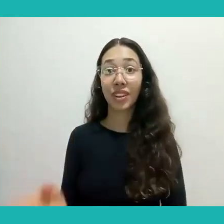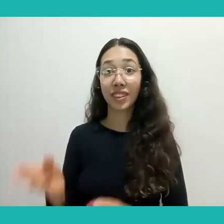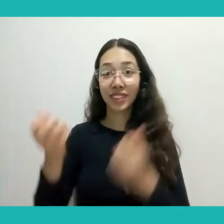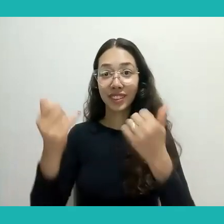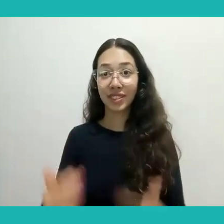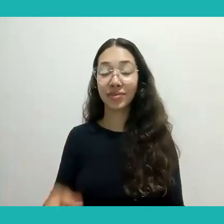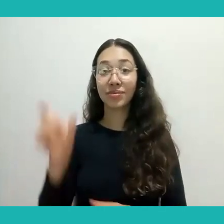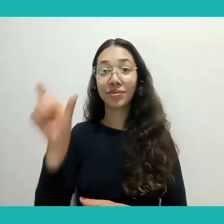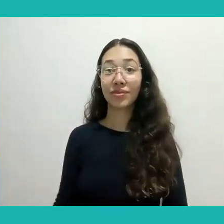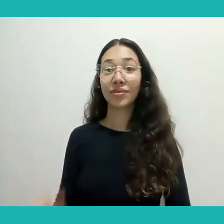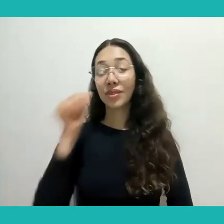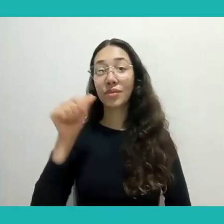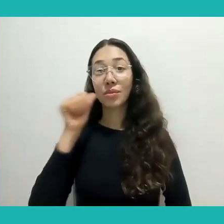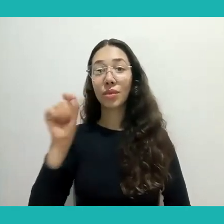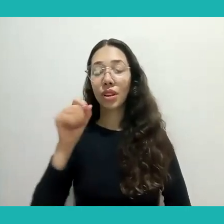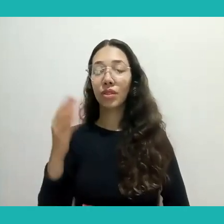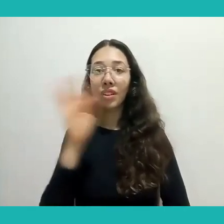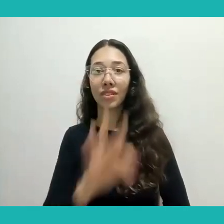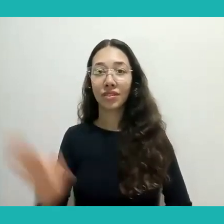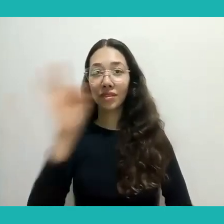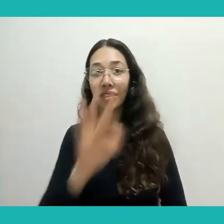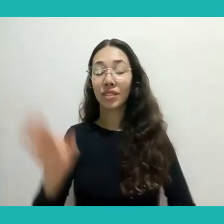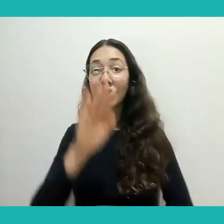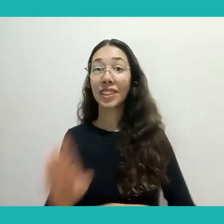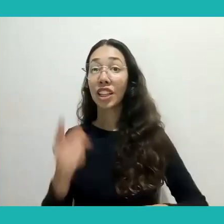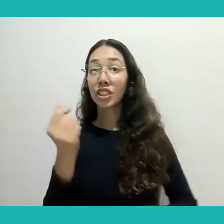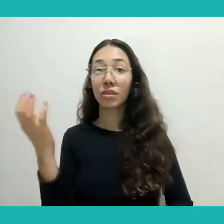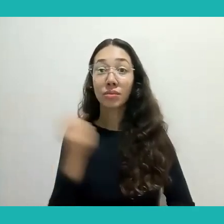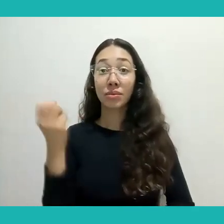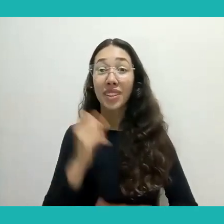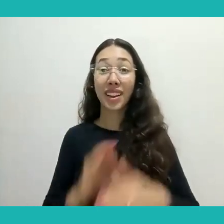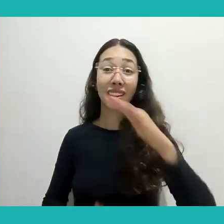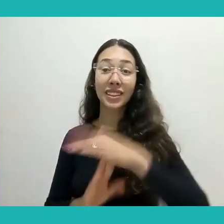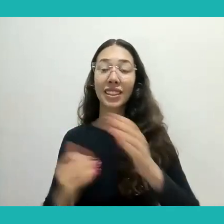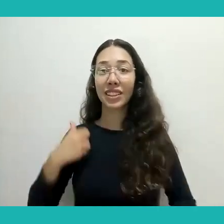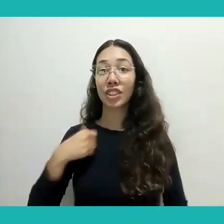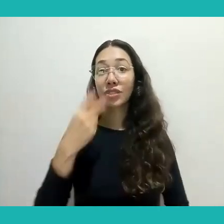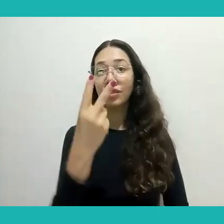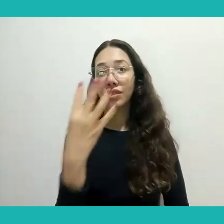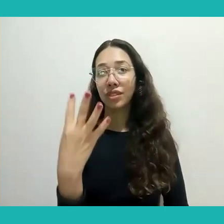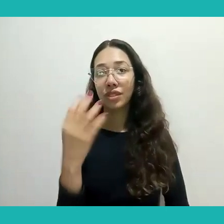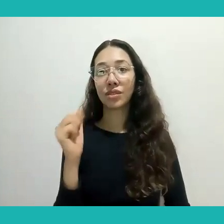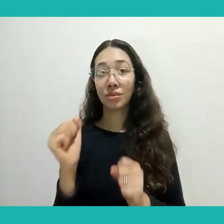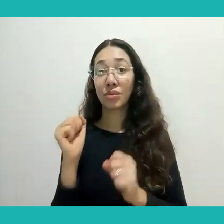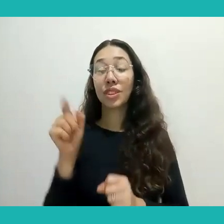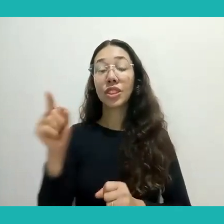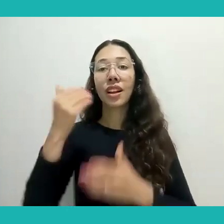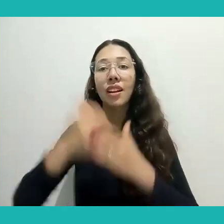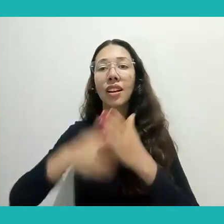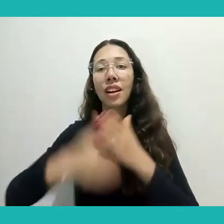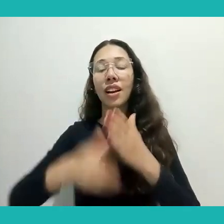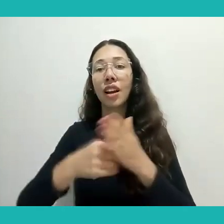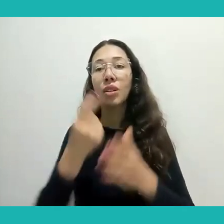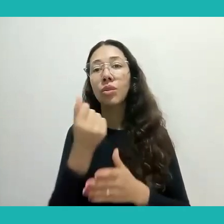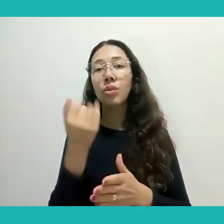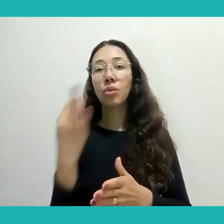questão, ela vai ter direito à sua pensão até os 24 anos de idade, e durante esse período ela vai contribuir somente com a